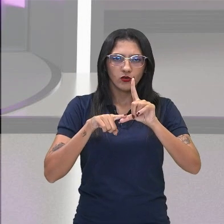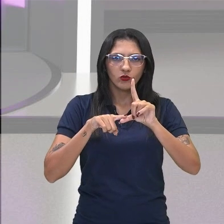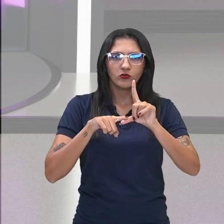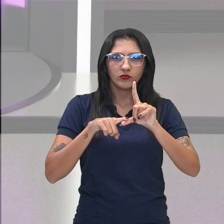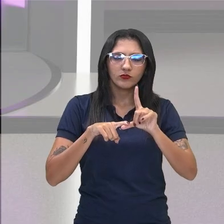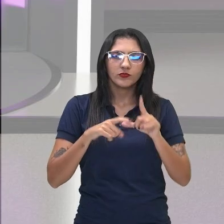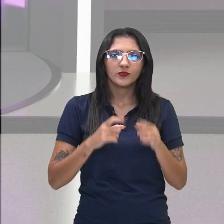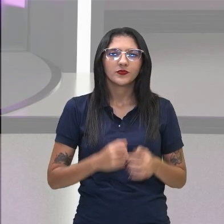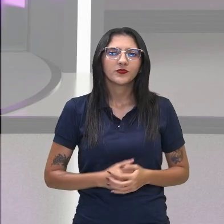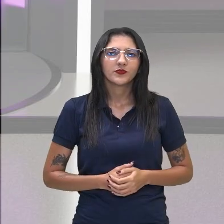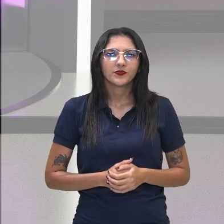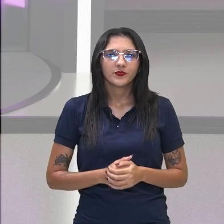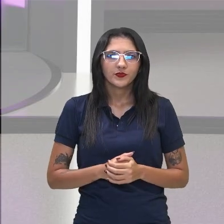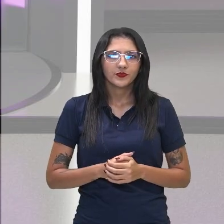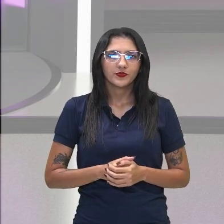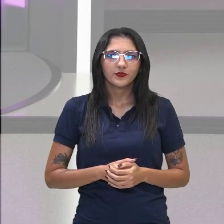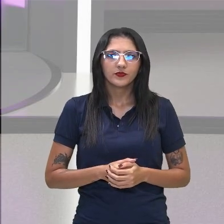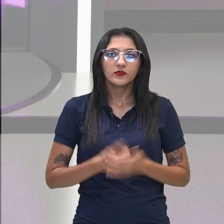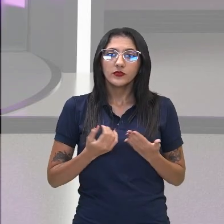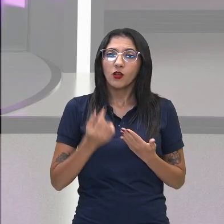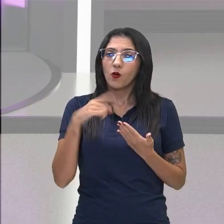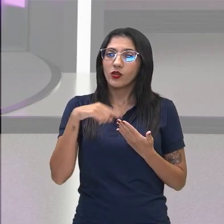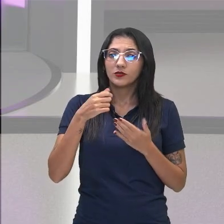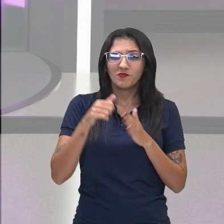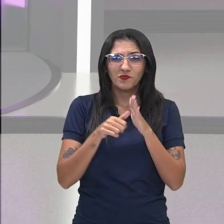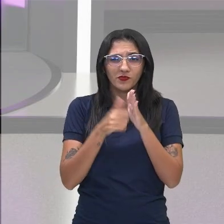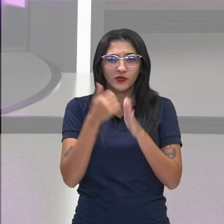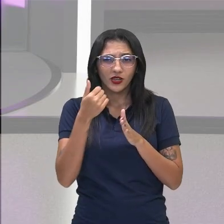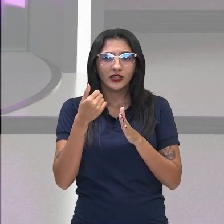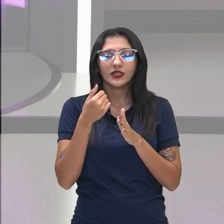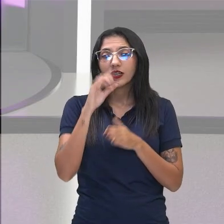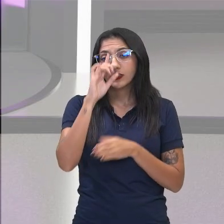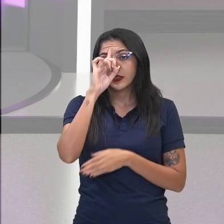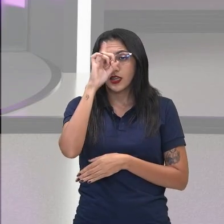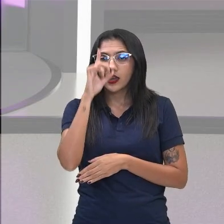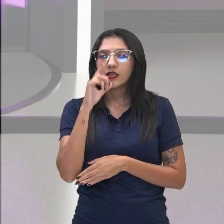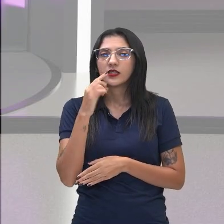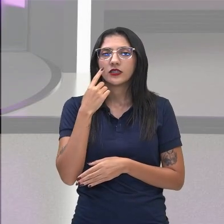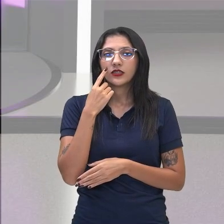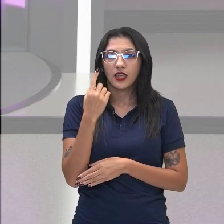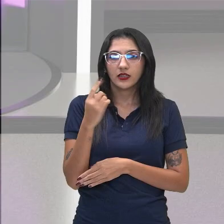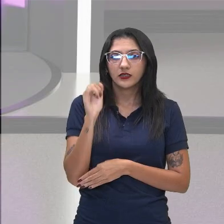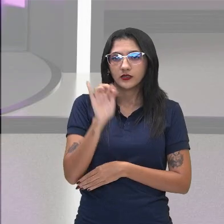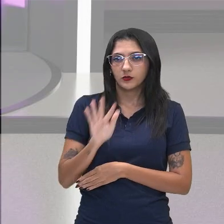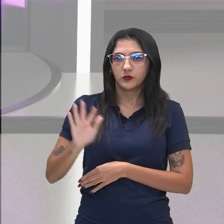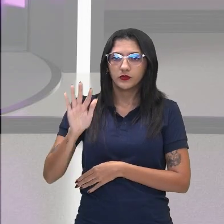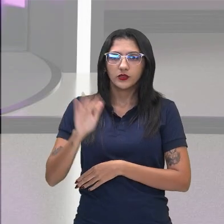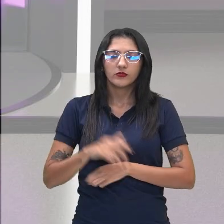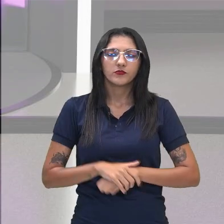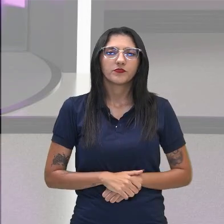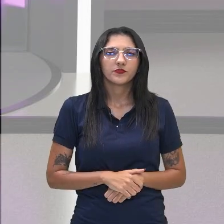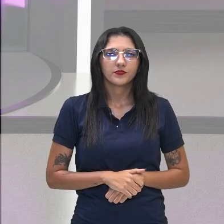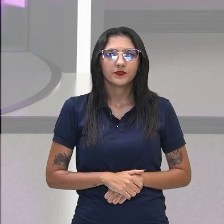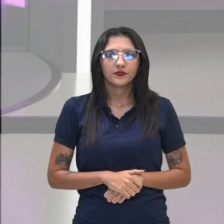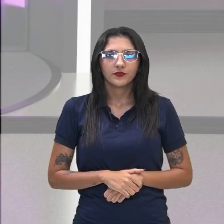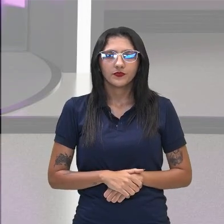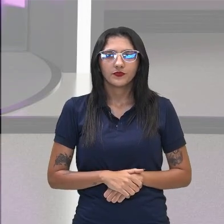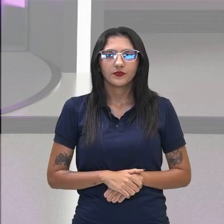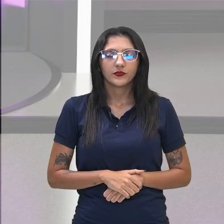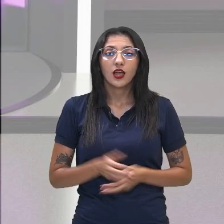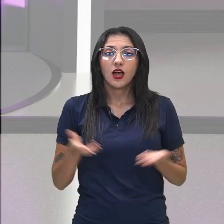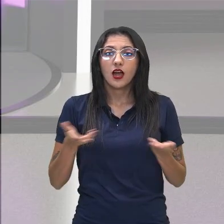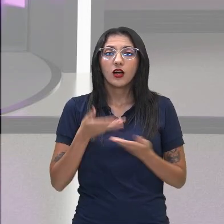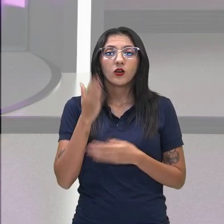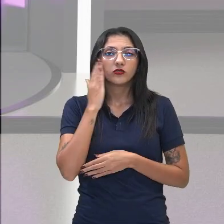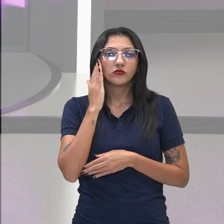lados, tá bom? Então, esse é o principal ideia de polígono. Agora vamos entender que os polígonos eles podem ser